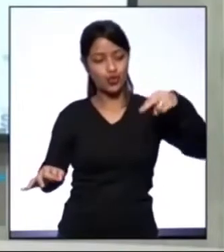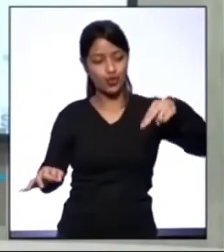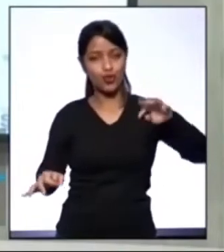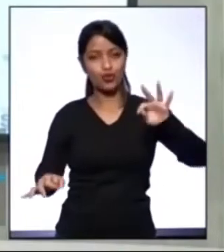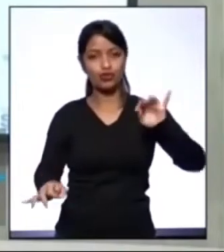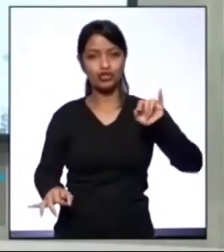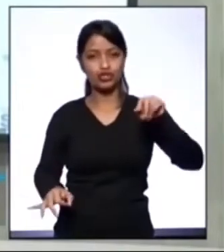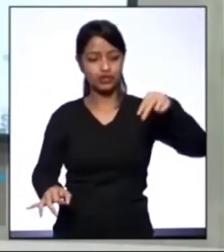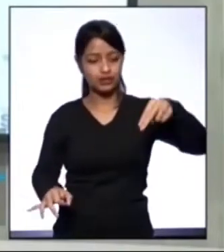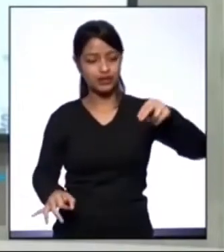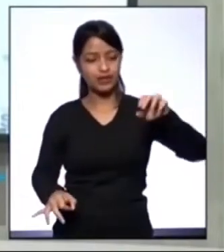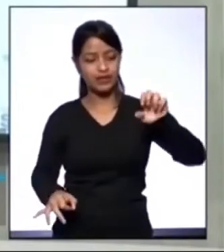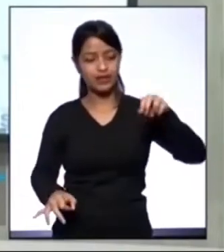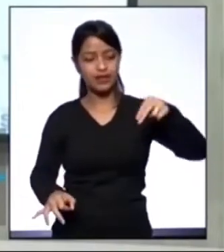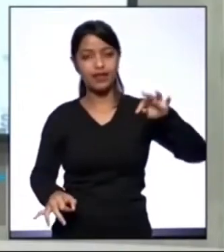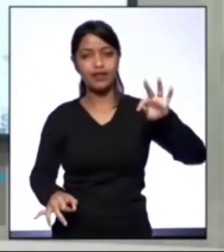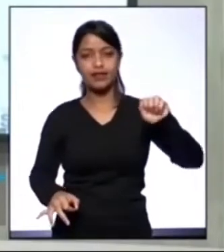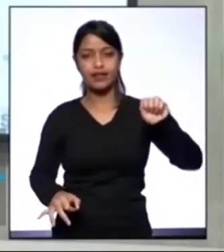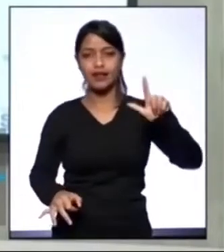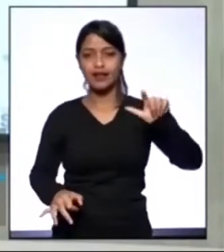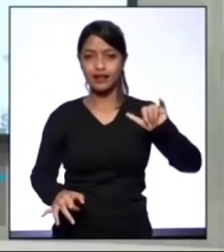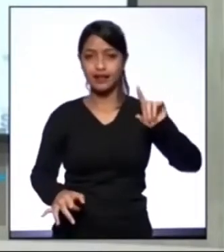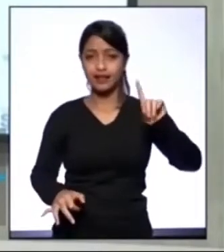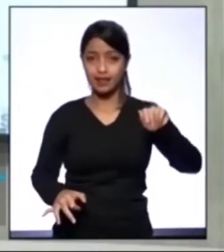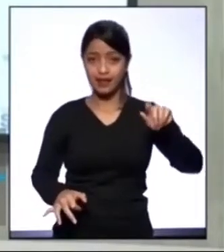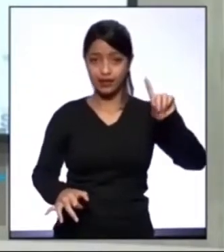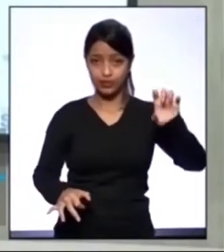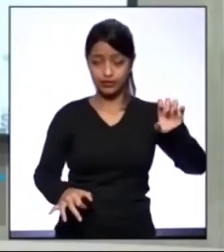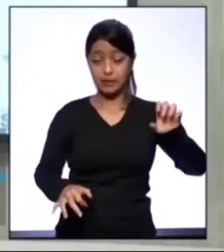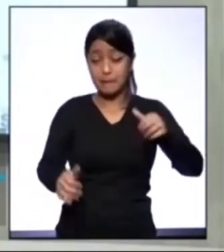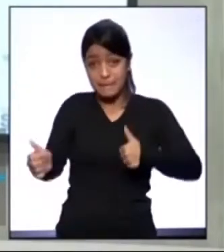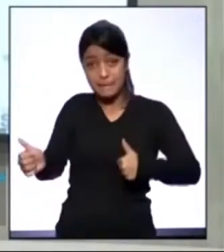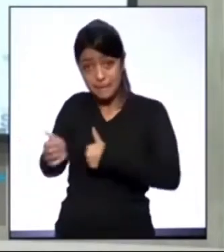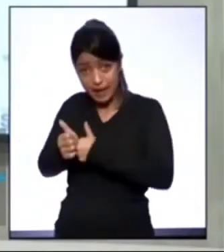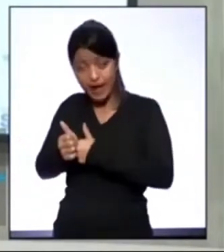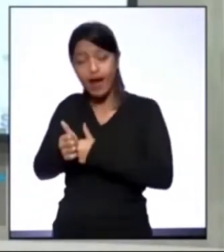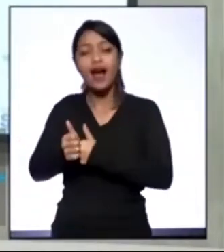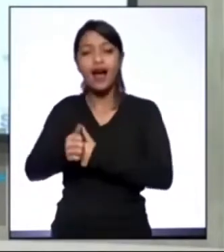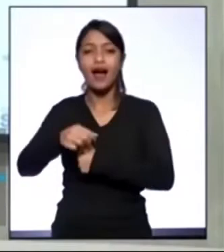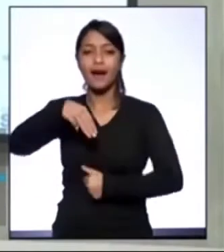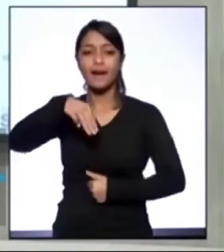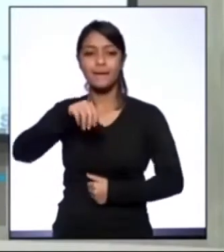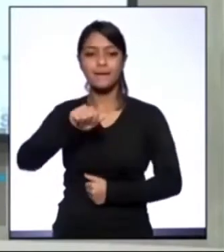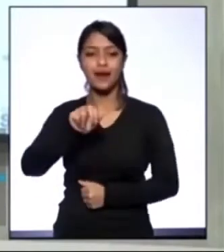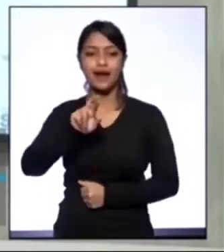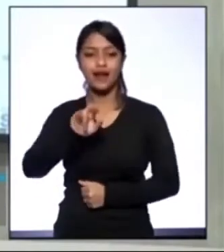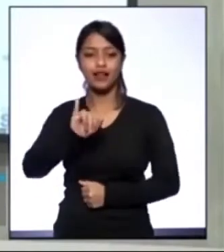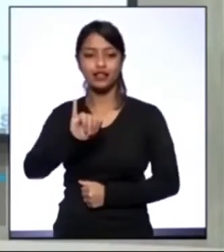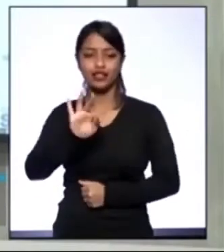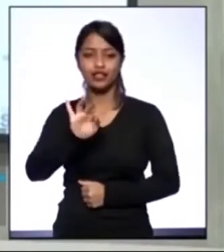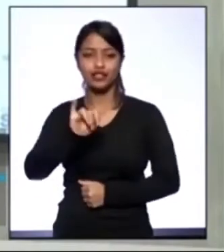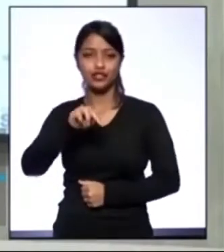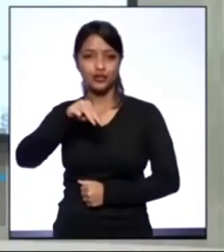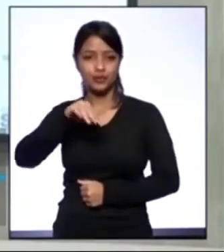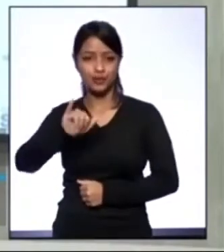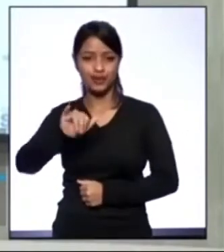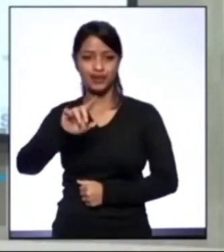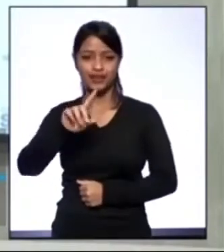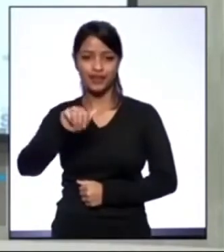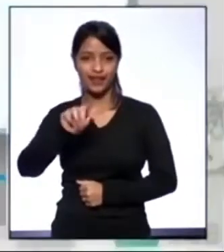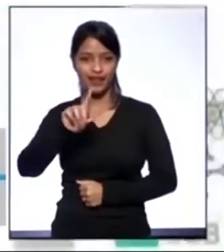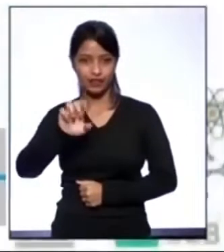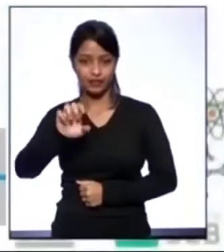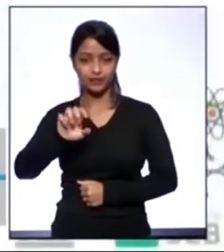do mar. A latitude em relação ao Equador. O relevo. O relevo forma, galera. O relevo tem